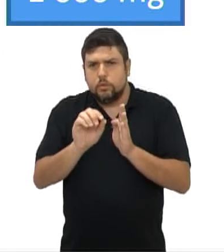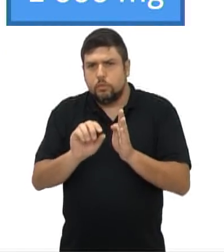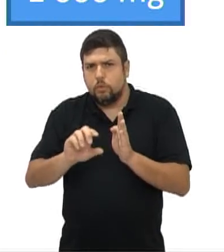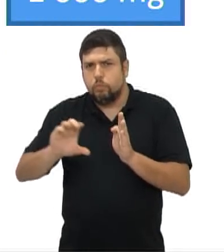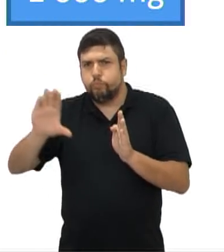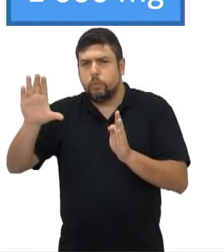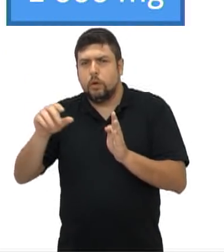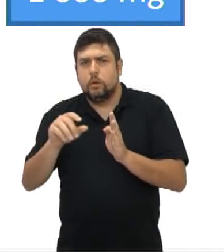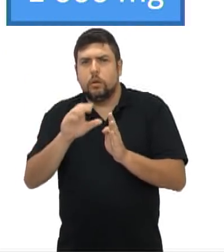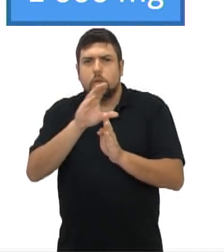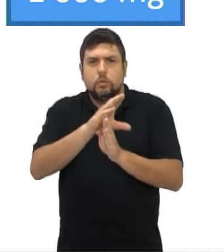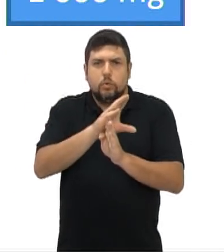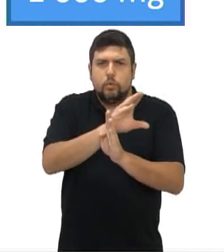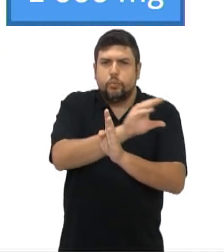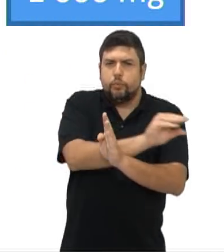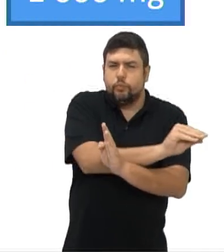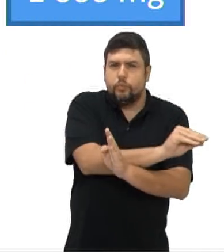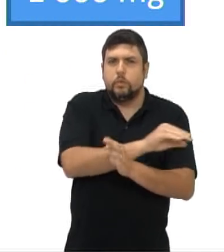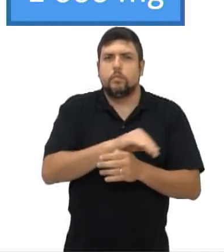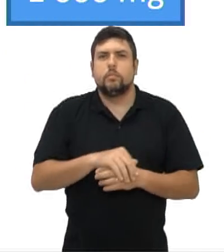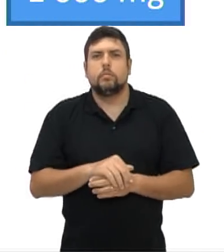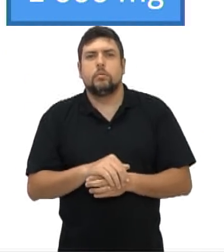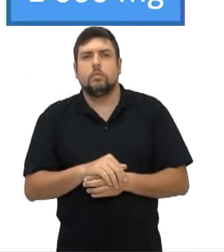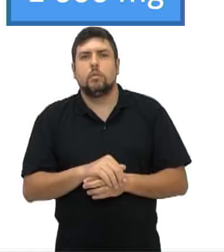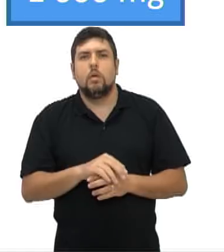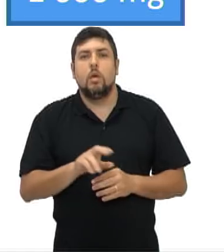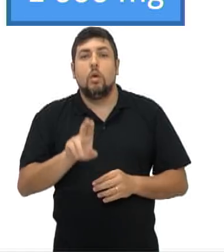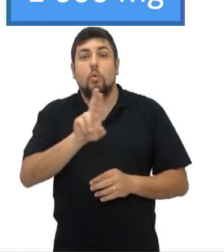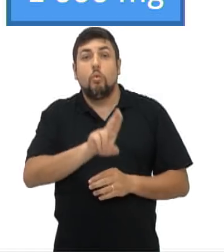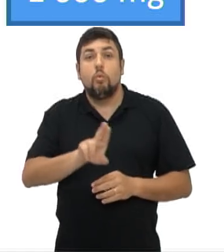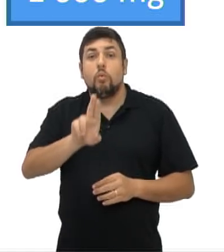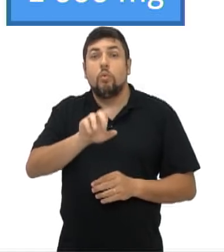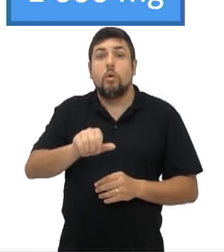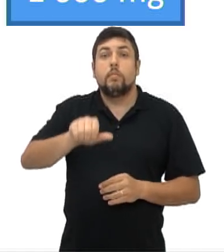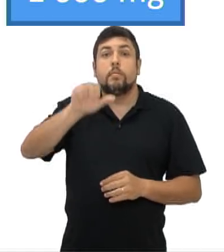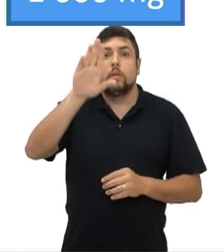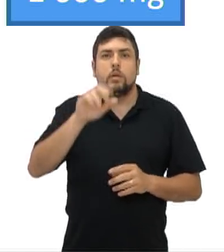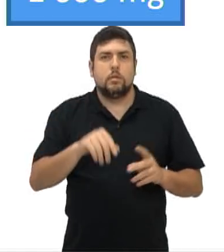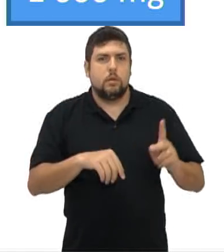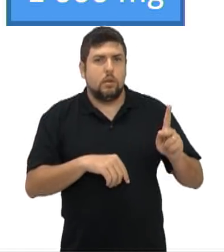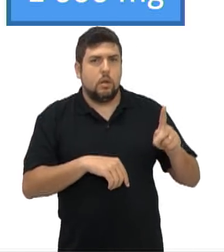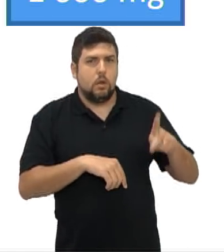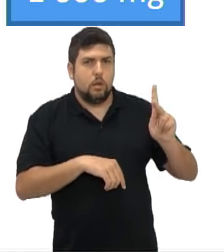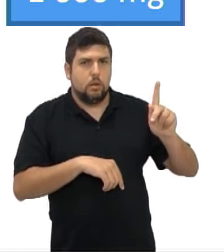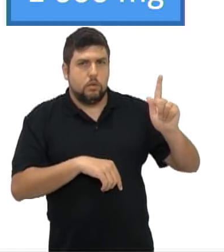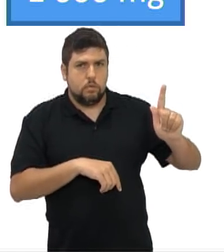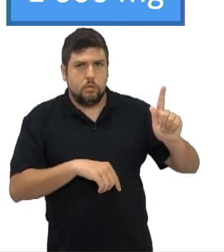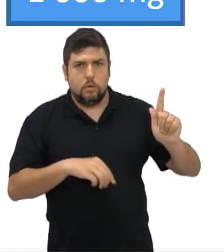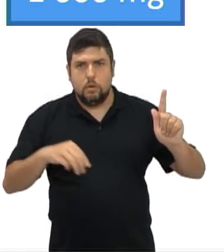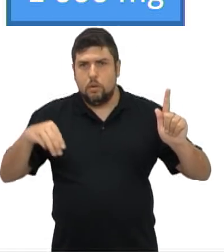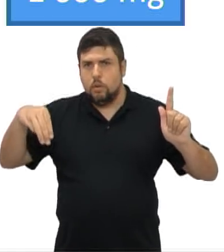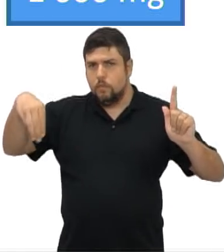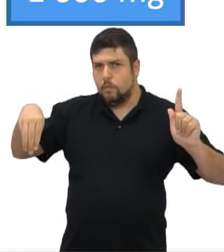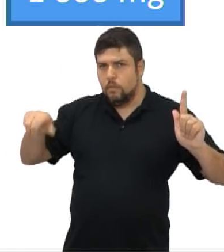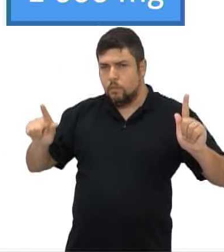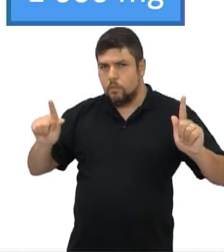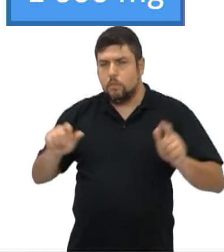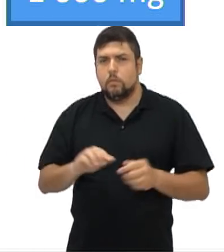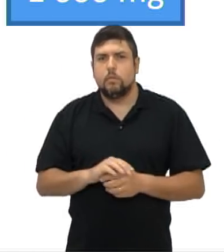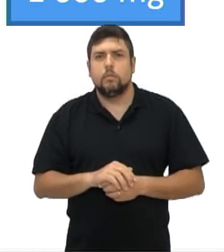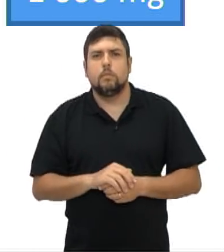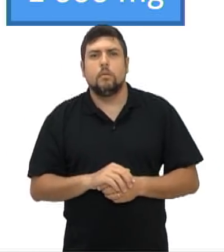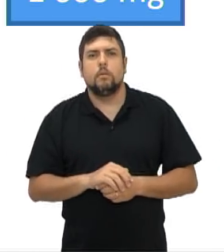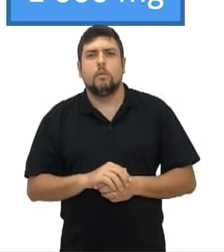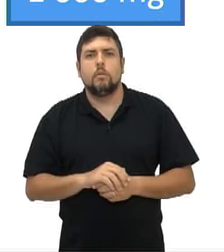ok? As mais usadas são quilograma e miligrama, beleza? Mas a gente